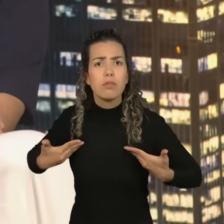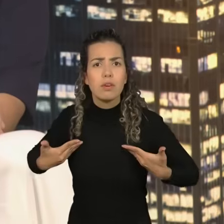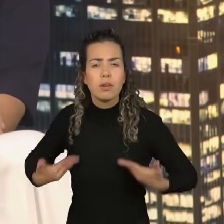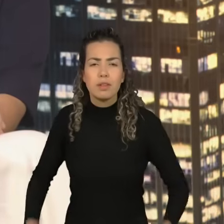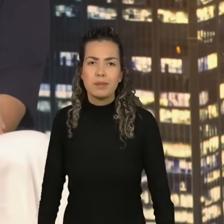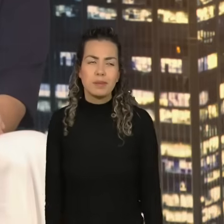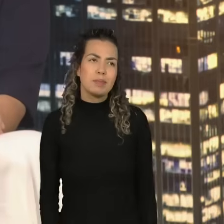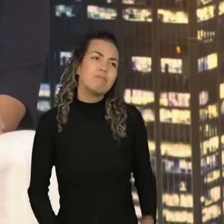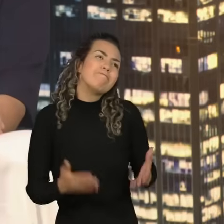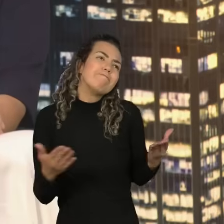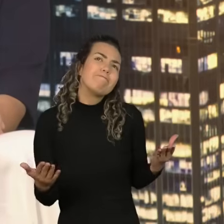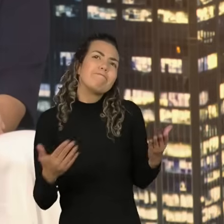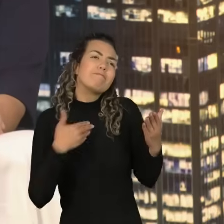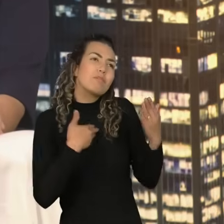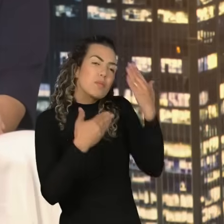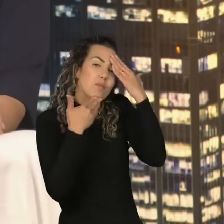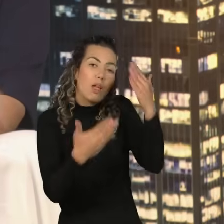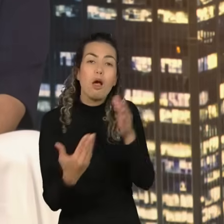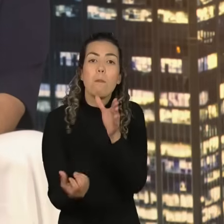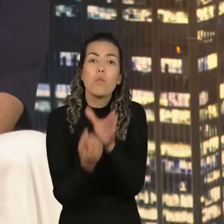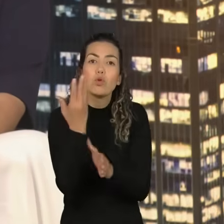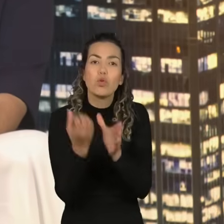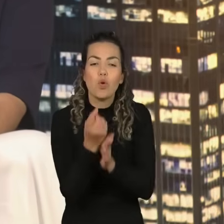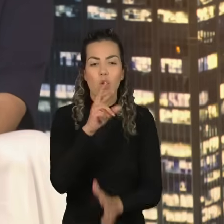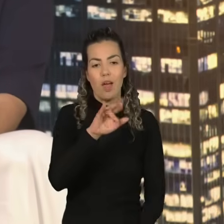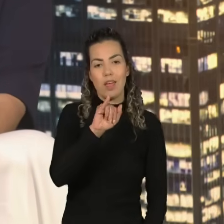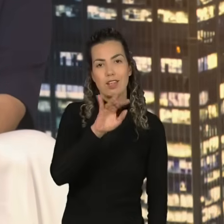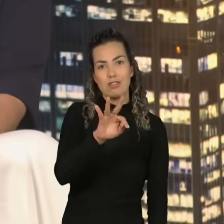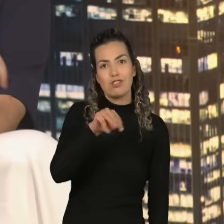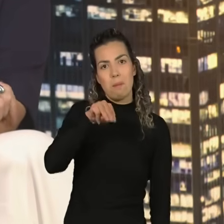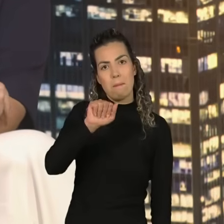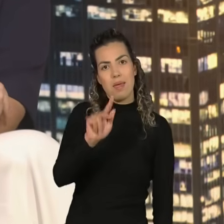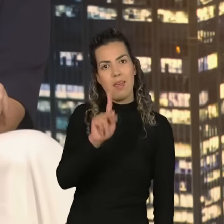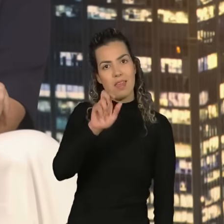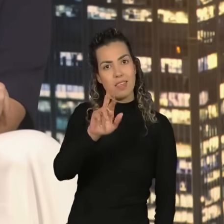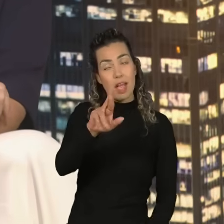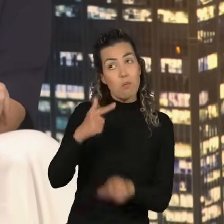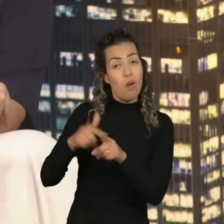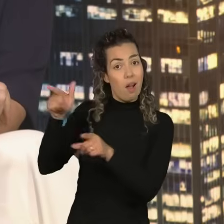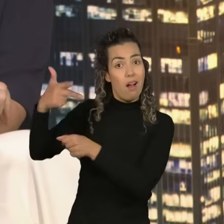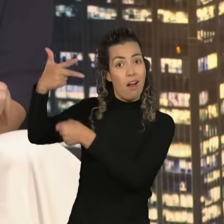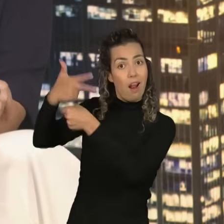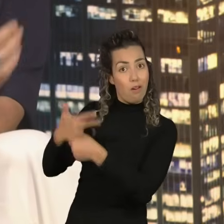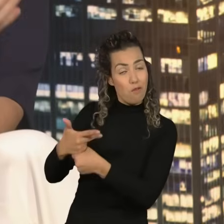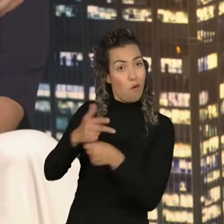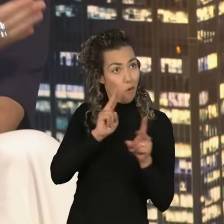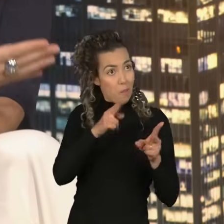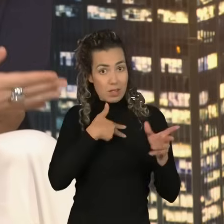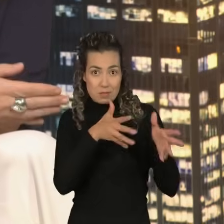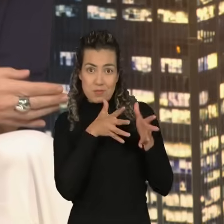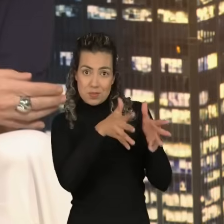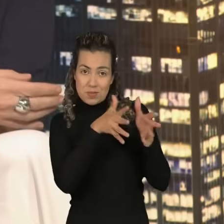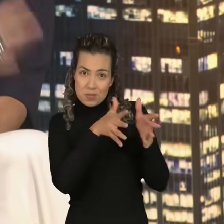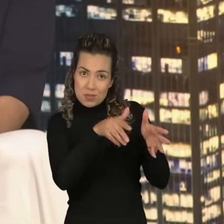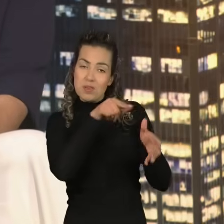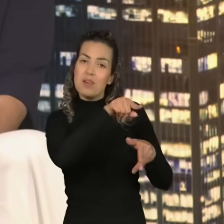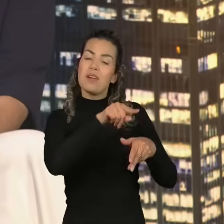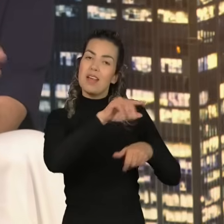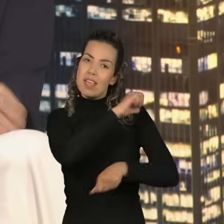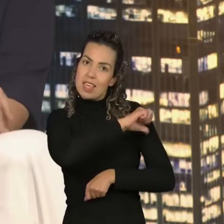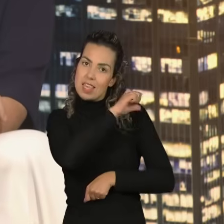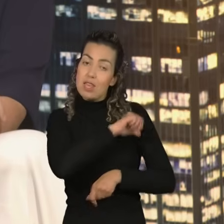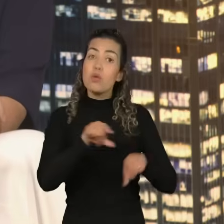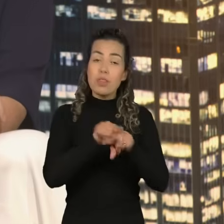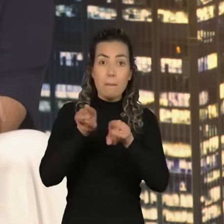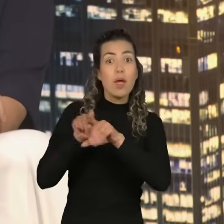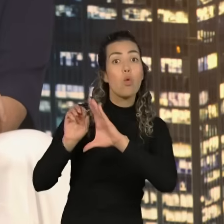Bom, eu queria agradecer à produtora Hitmakers, que gravou comigo essa entrevista com a Lucinha Araújo no Rio de Janeiro, e também a TV Globo, que nos cedeu